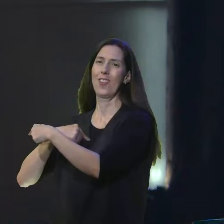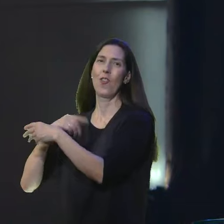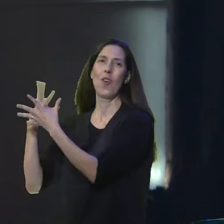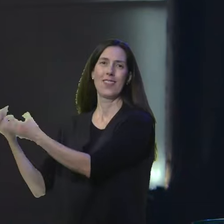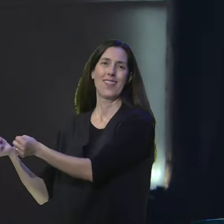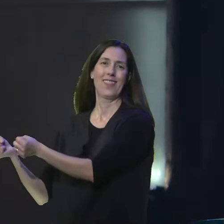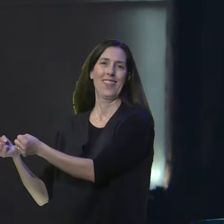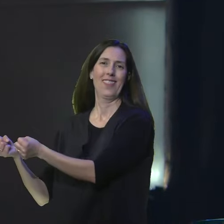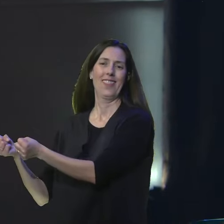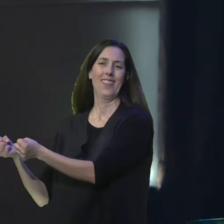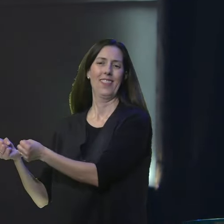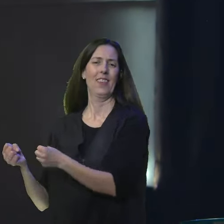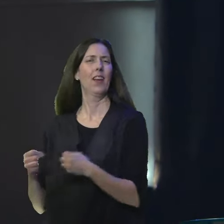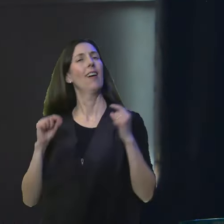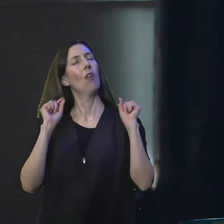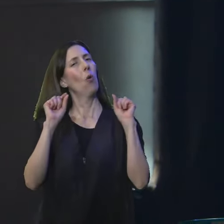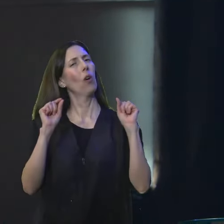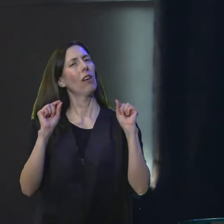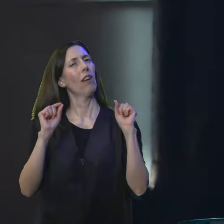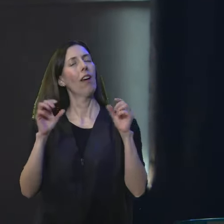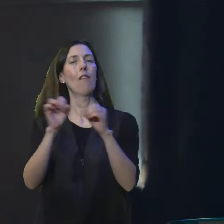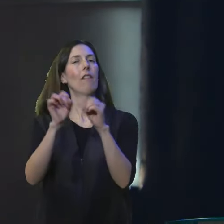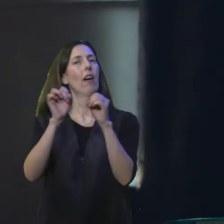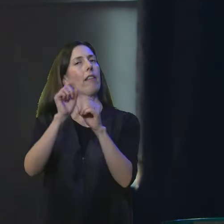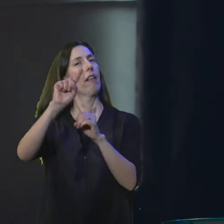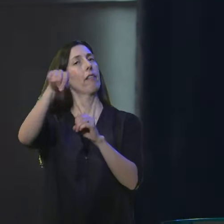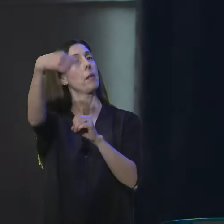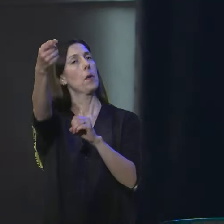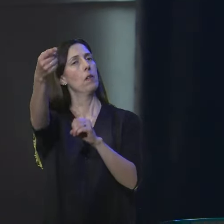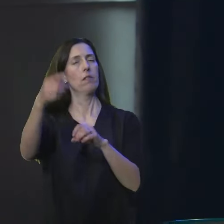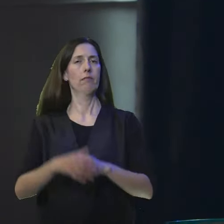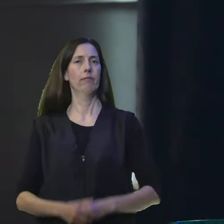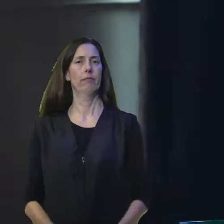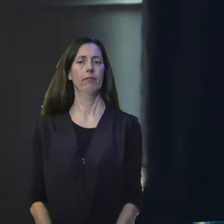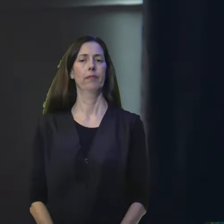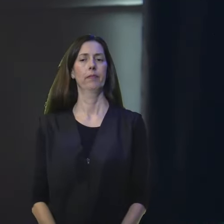é isso? Procrastinação. Deixar para depois.